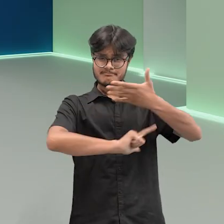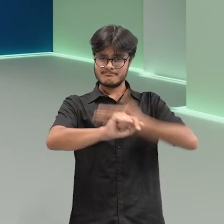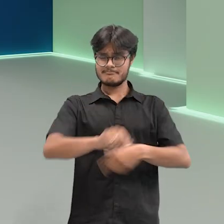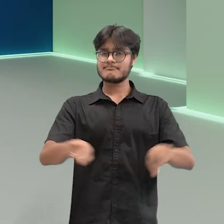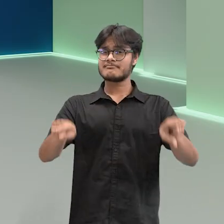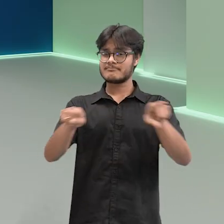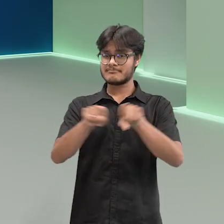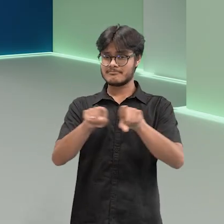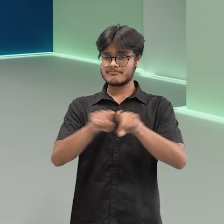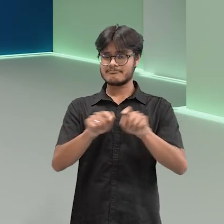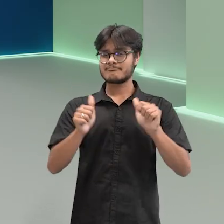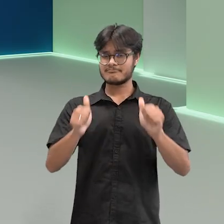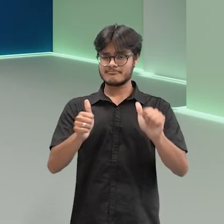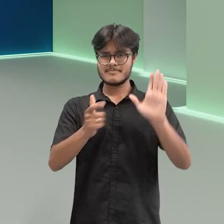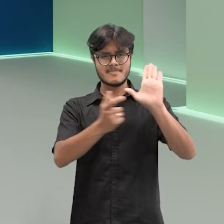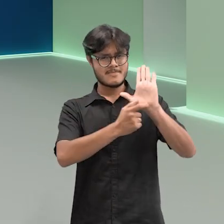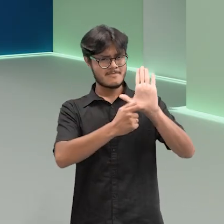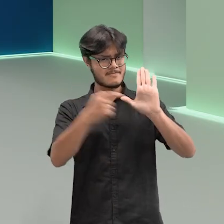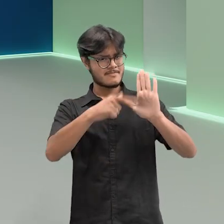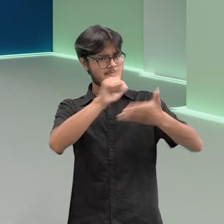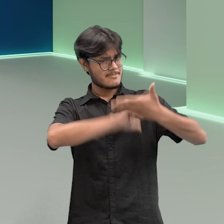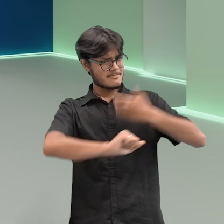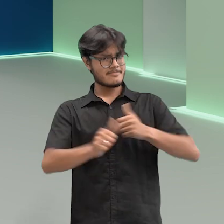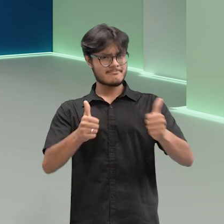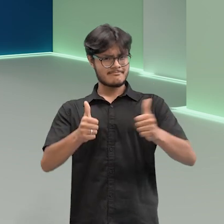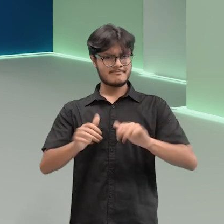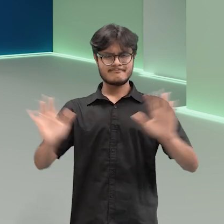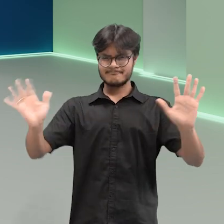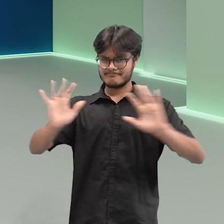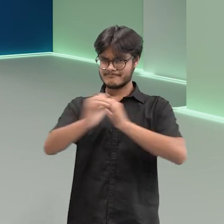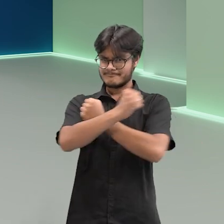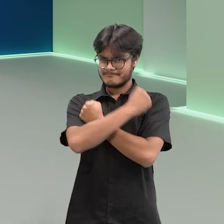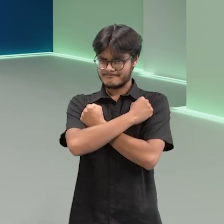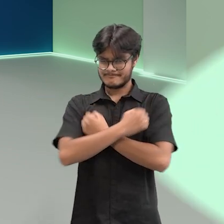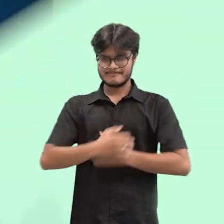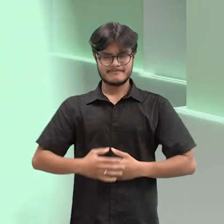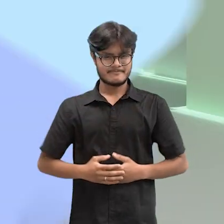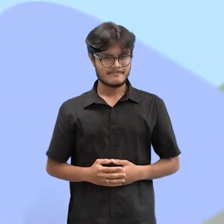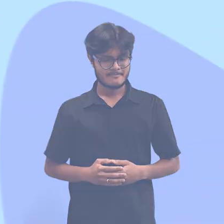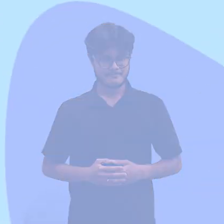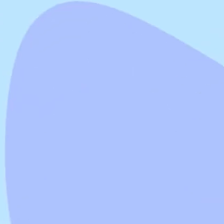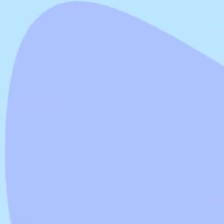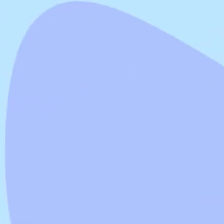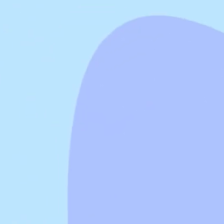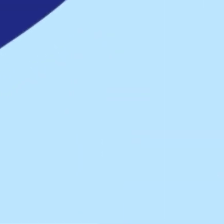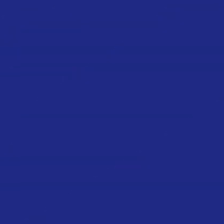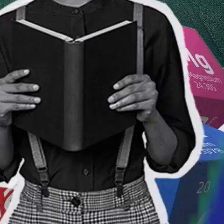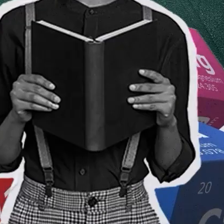sociais, certo? E acompanhe a gente, galera. Um abraço do Brabo. Valeu, tchau!